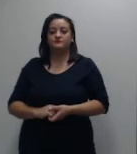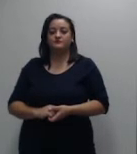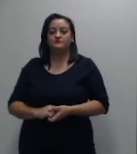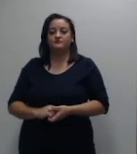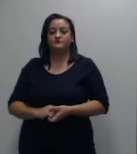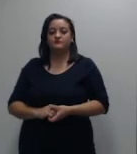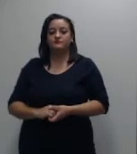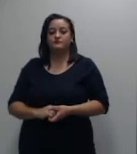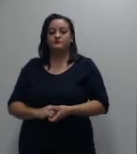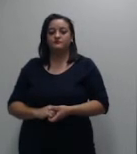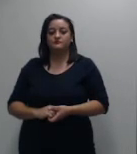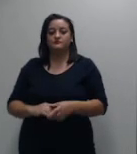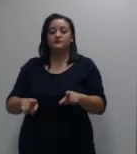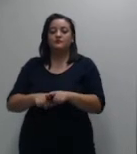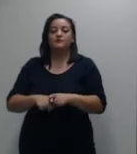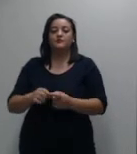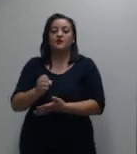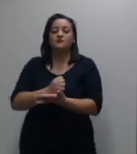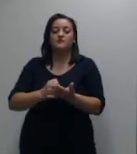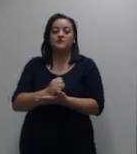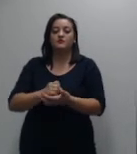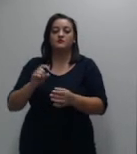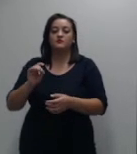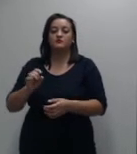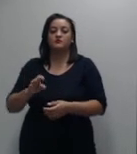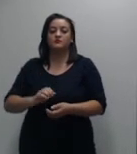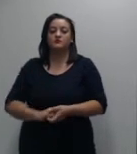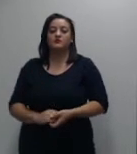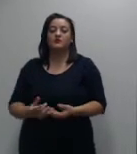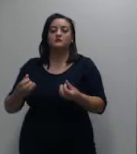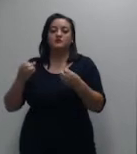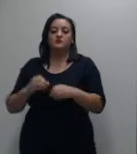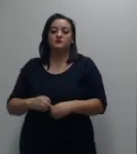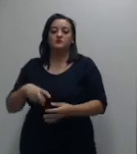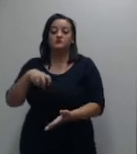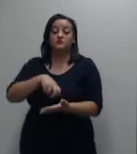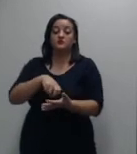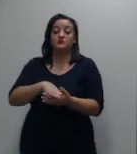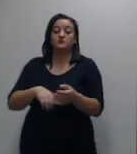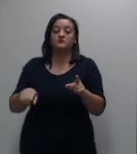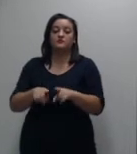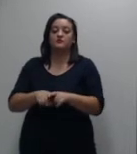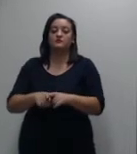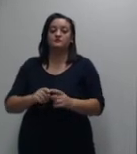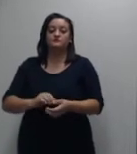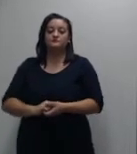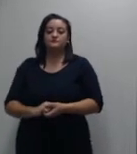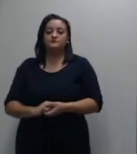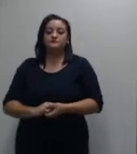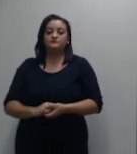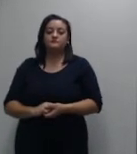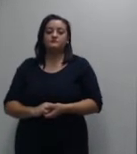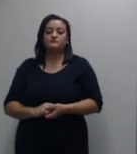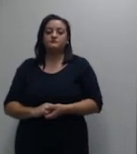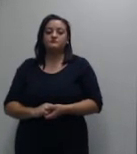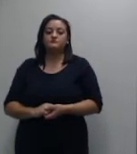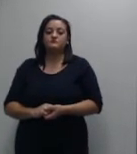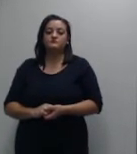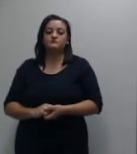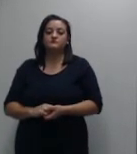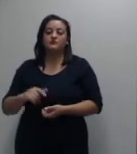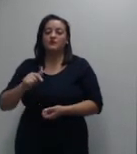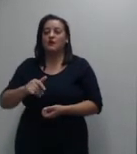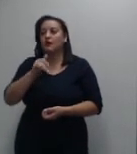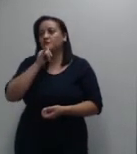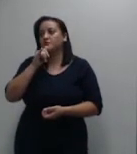e se fixa apenas danos punitivos quem está por exemplo